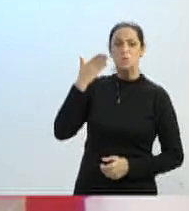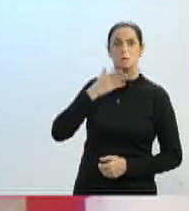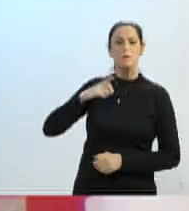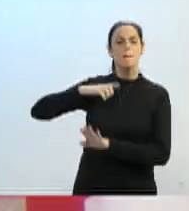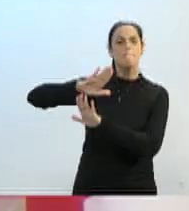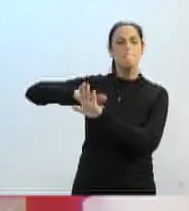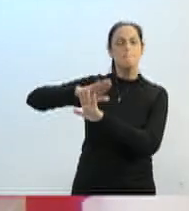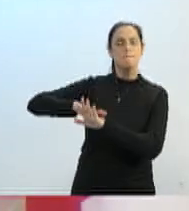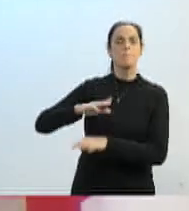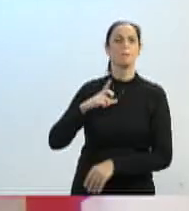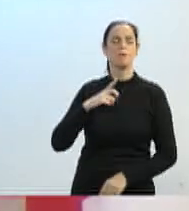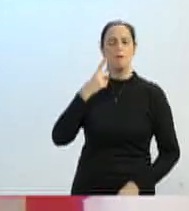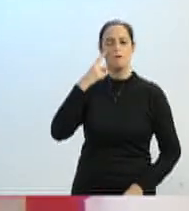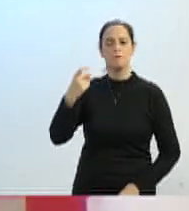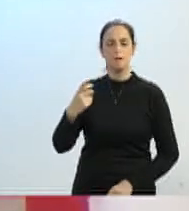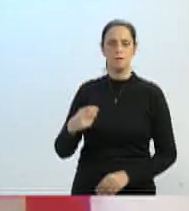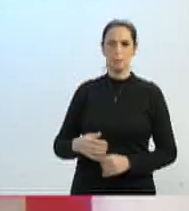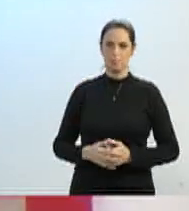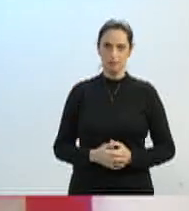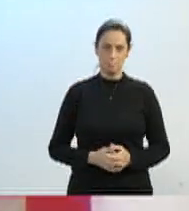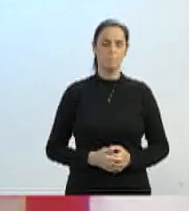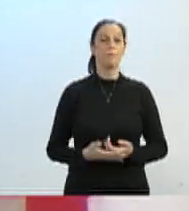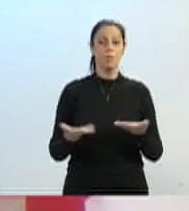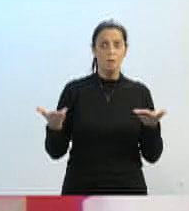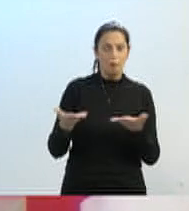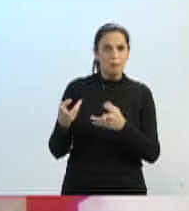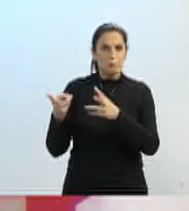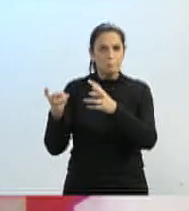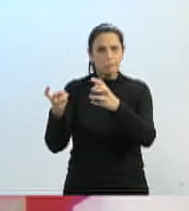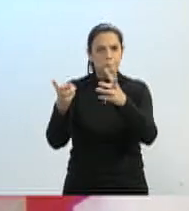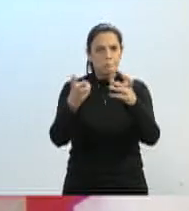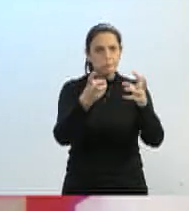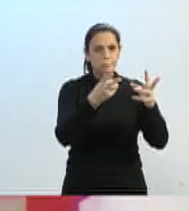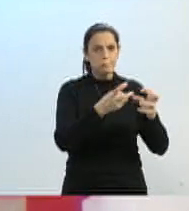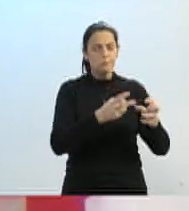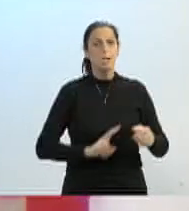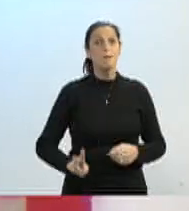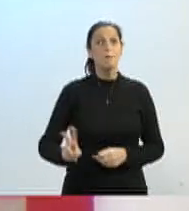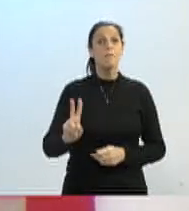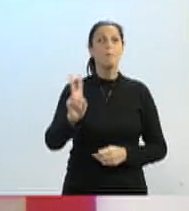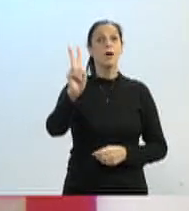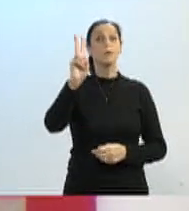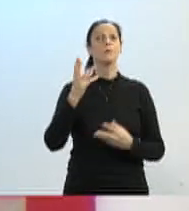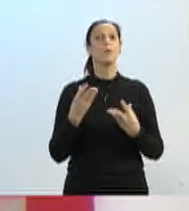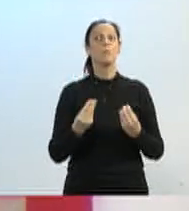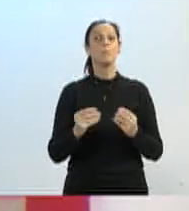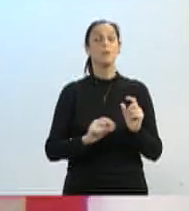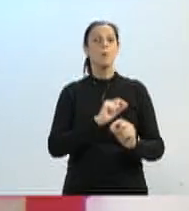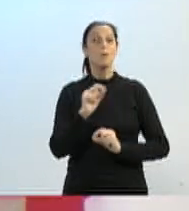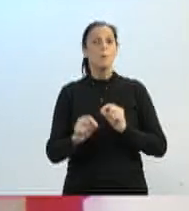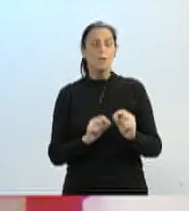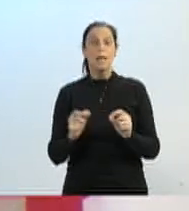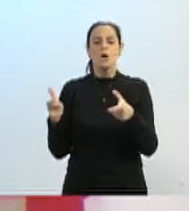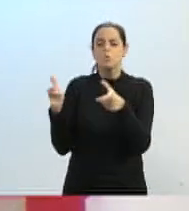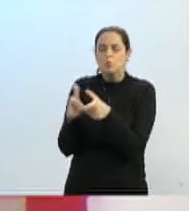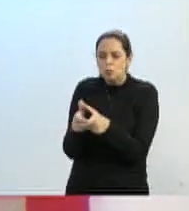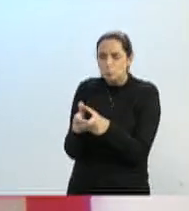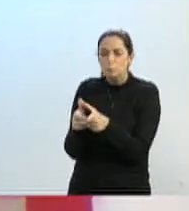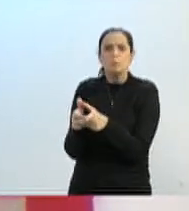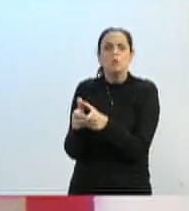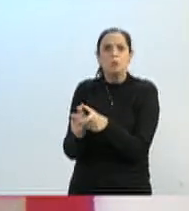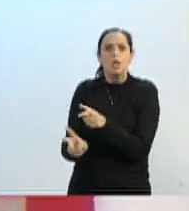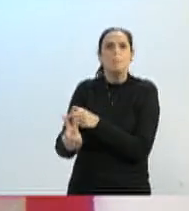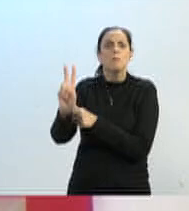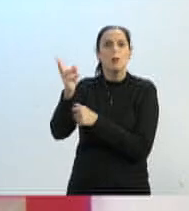tendencioso que vemos atualmente, onde se supervaloriza a fala de minorias, como no caso do